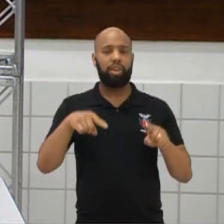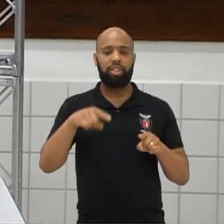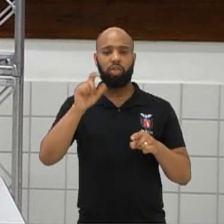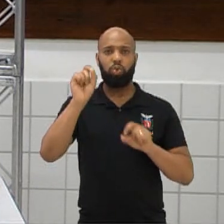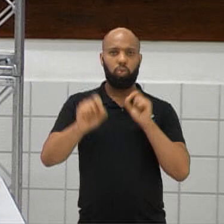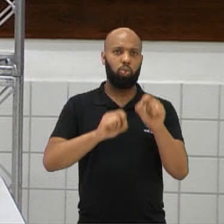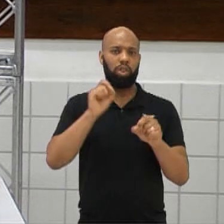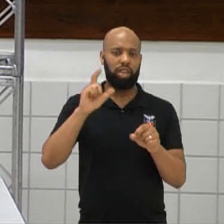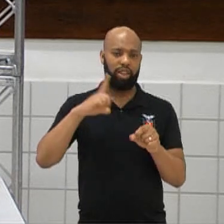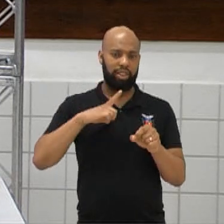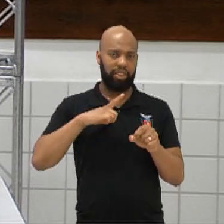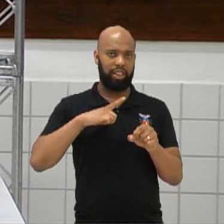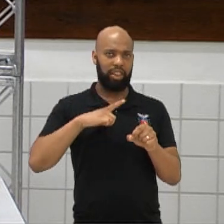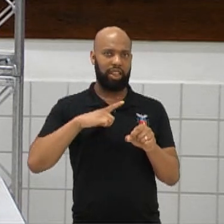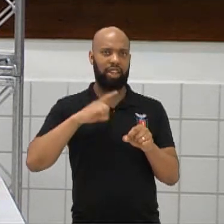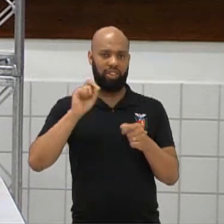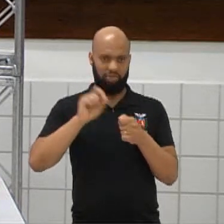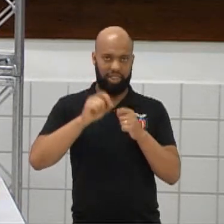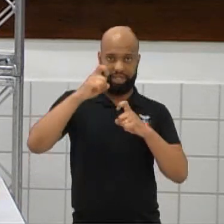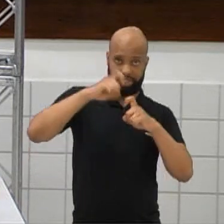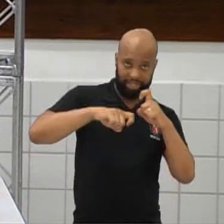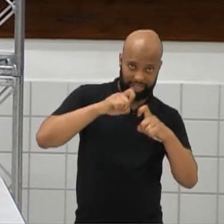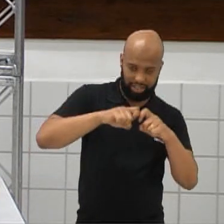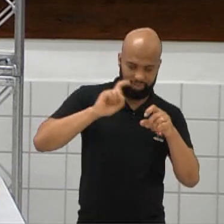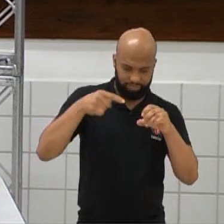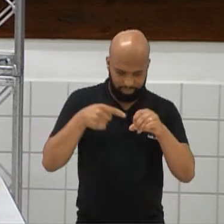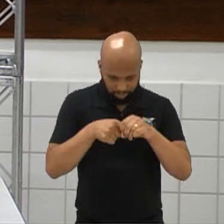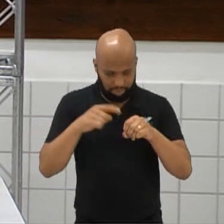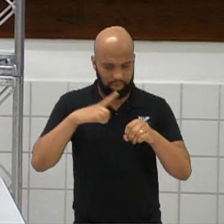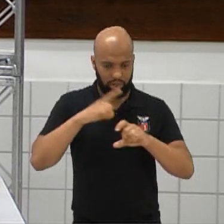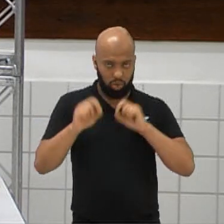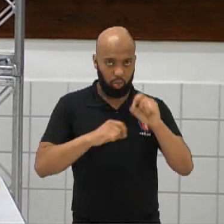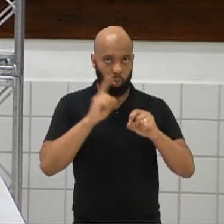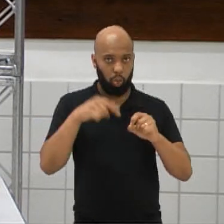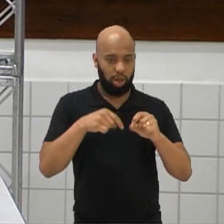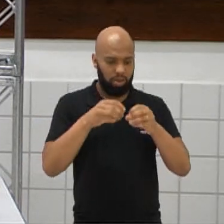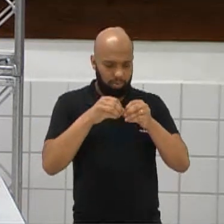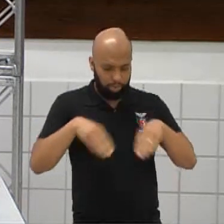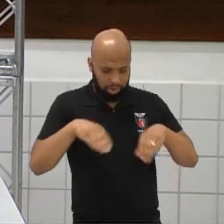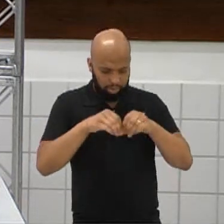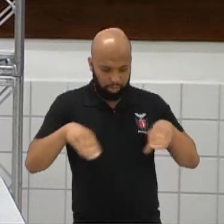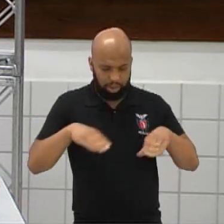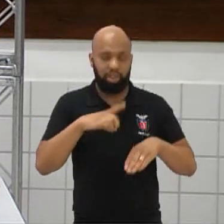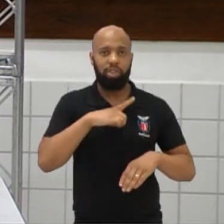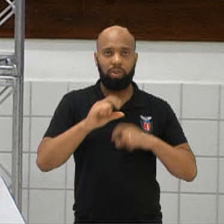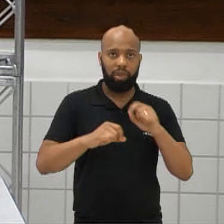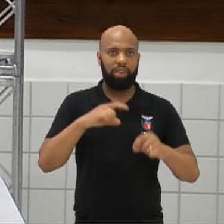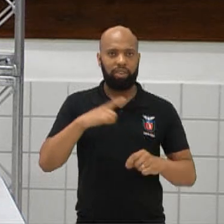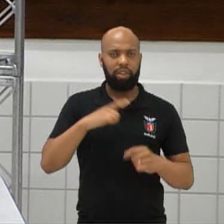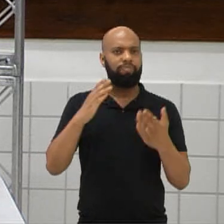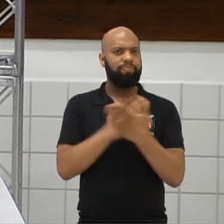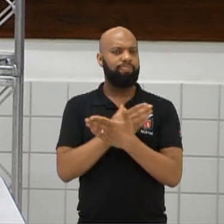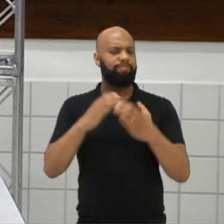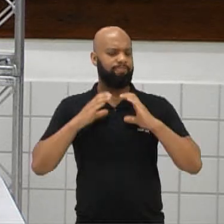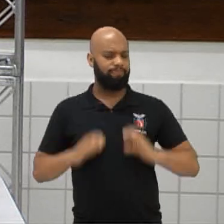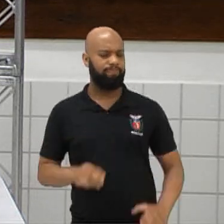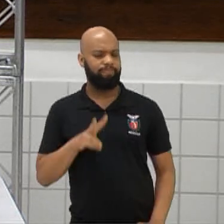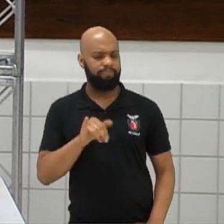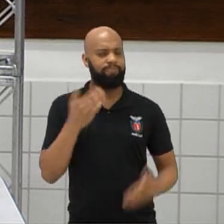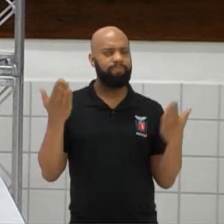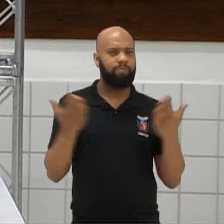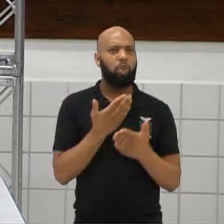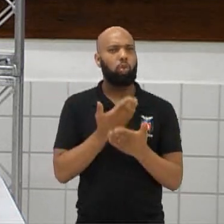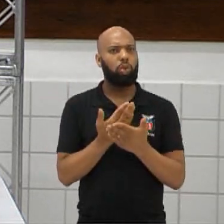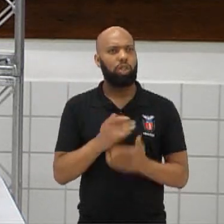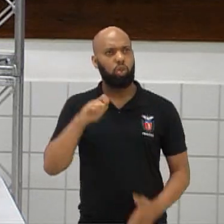Ou seja, elas vão produzir ovos. E elas vão ter alguns comportamentos sexuais bem distintos dentro desse grupo aí que nós já vamos comentar